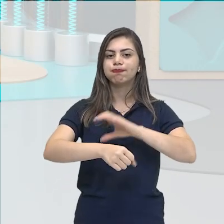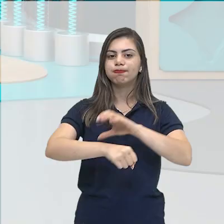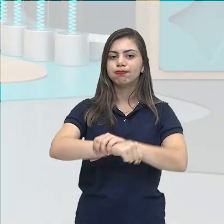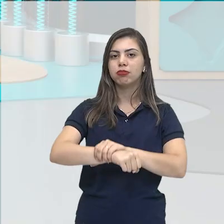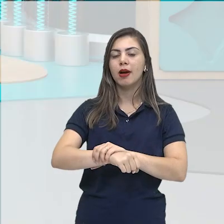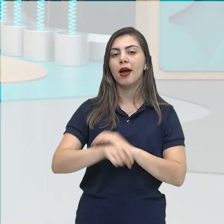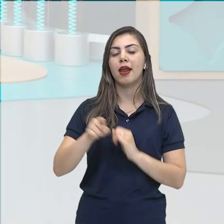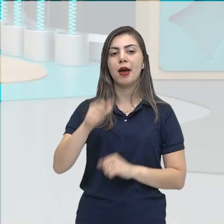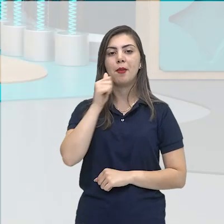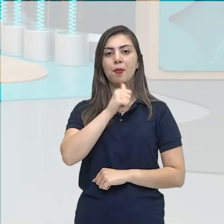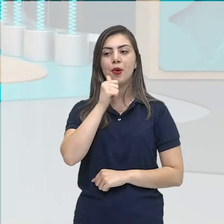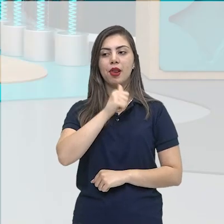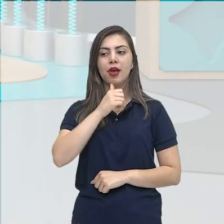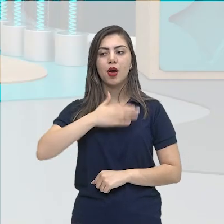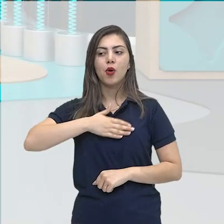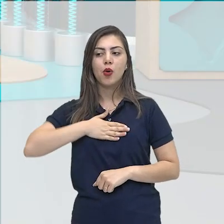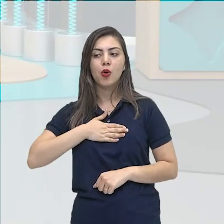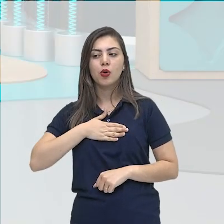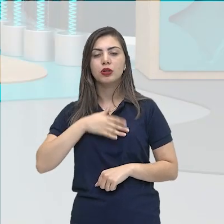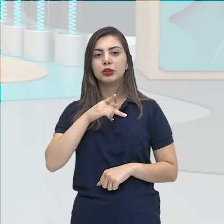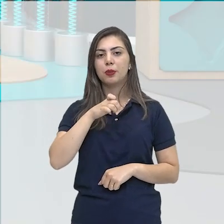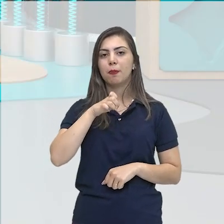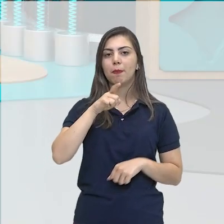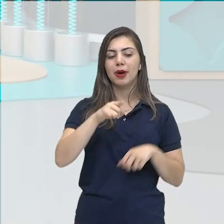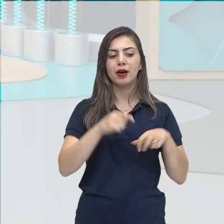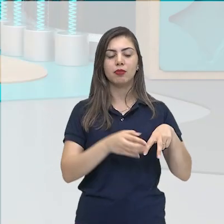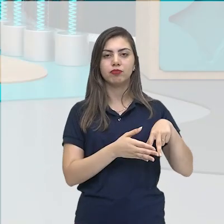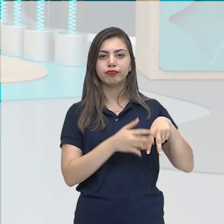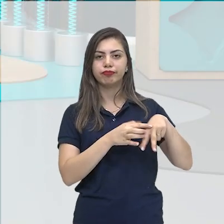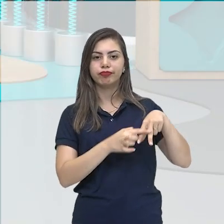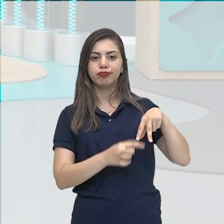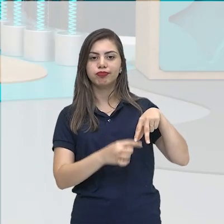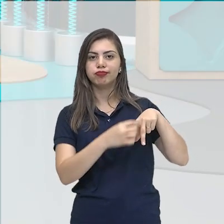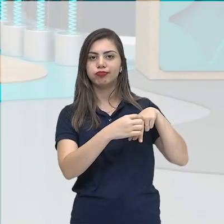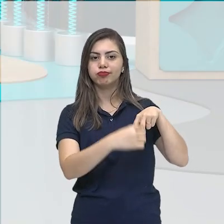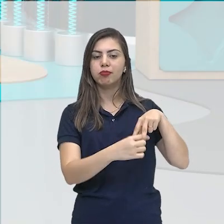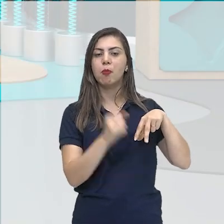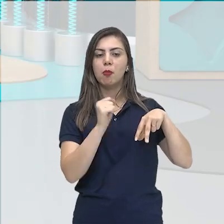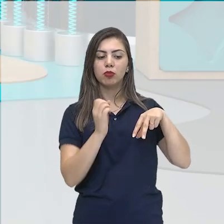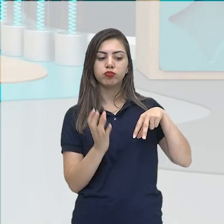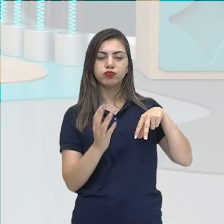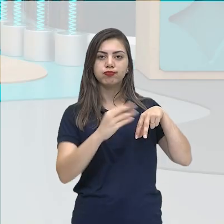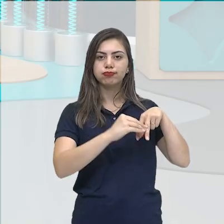mulheres, justamente para treinar ali as pernas e os glúteos, né?